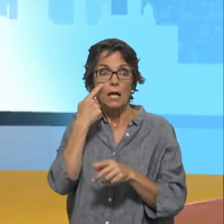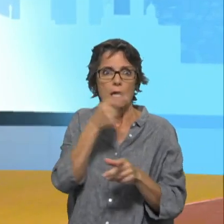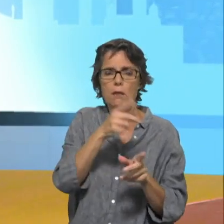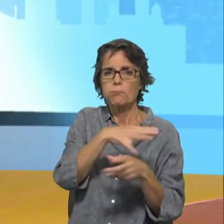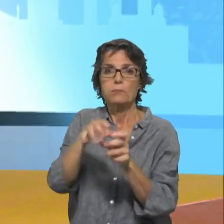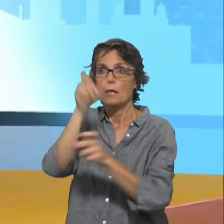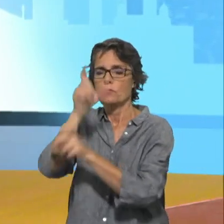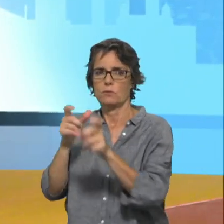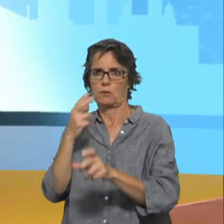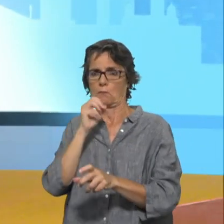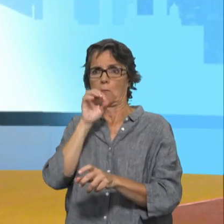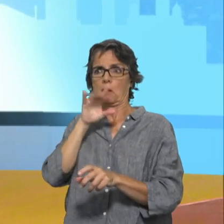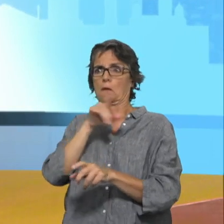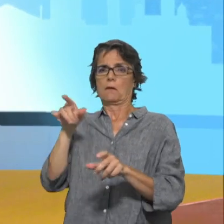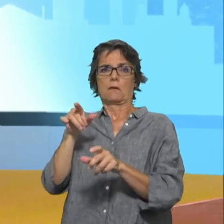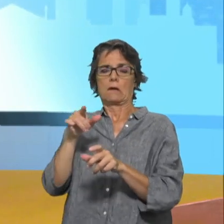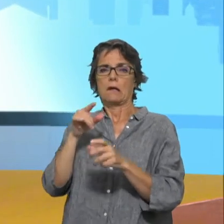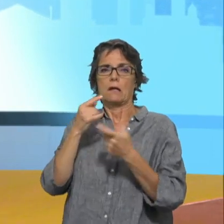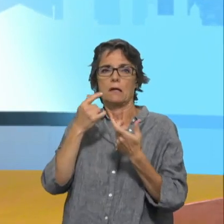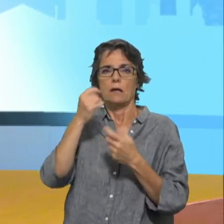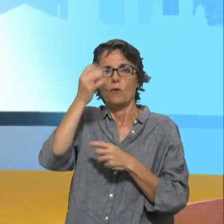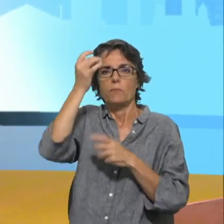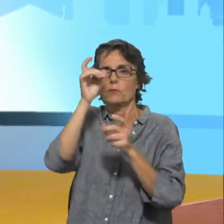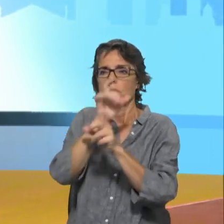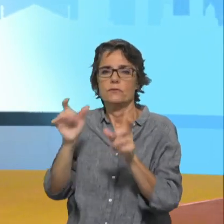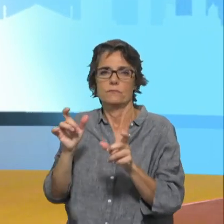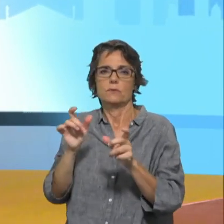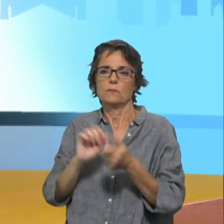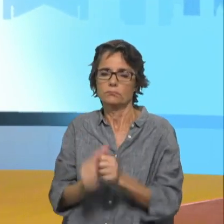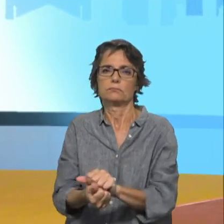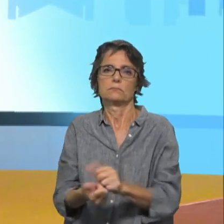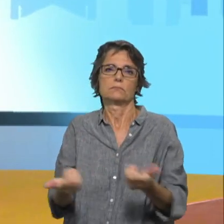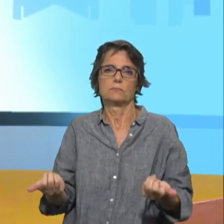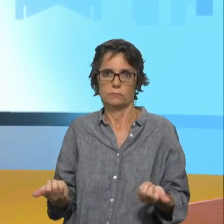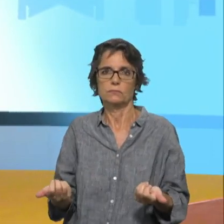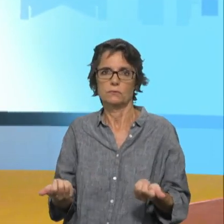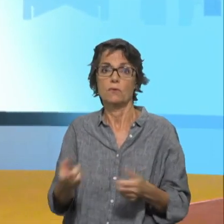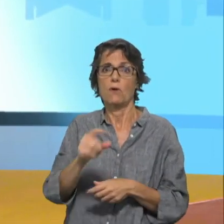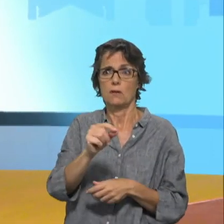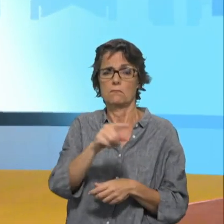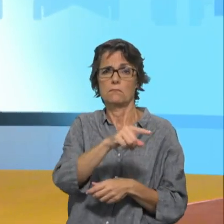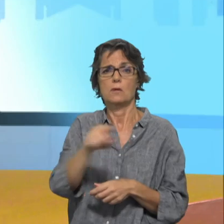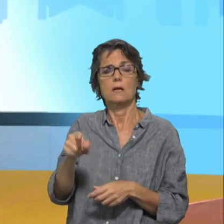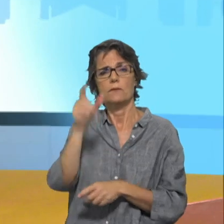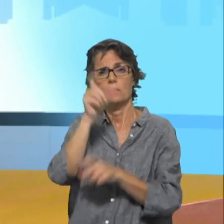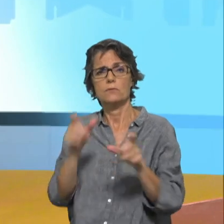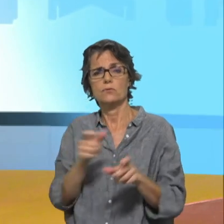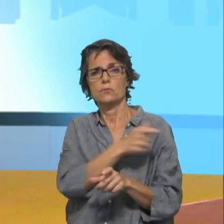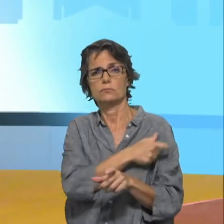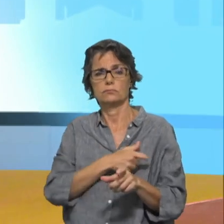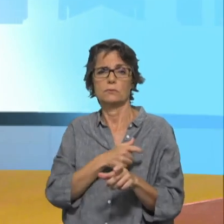opinião da opinião pública, no fundo, não é? E até de muitos diplomatas, porque até aí havia informação, mas não